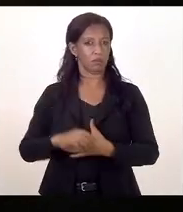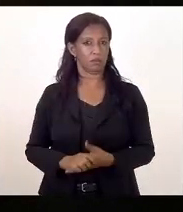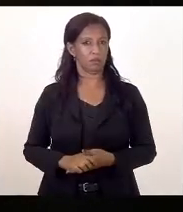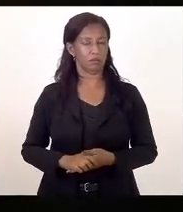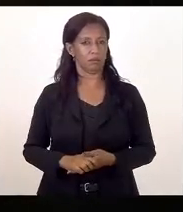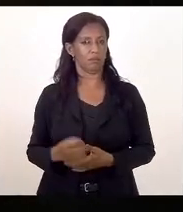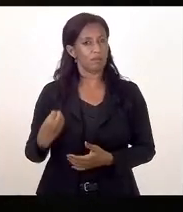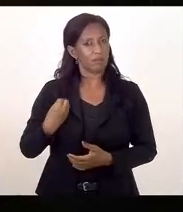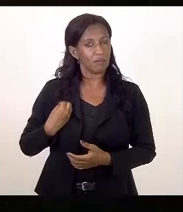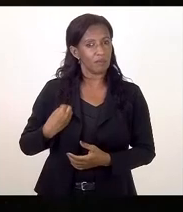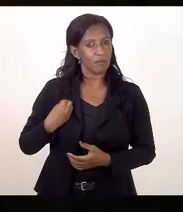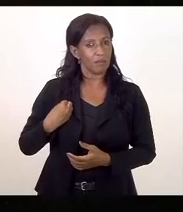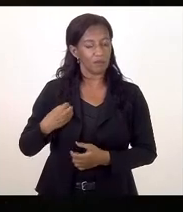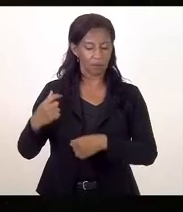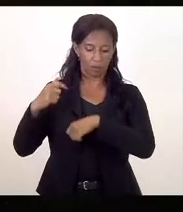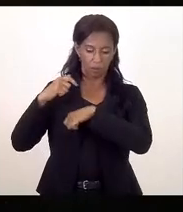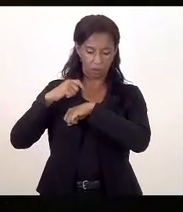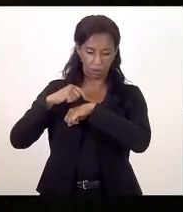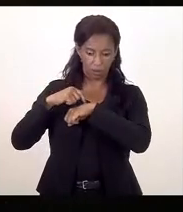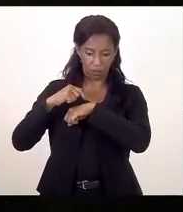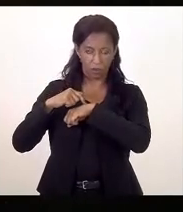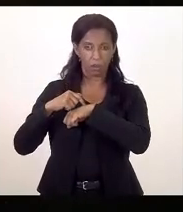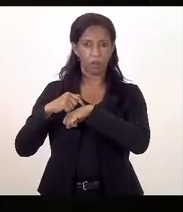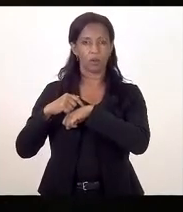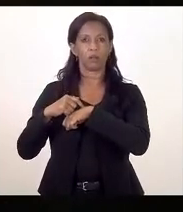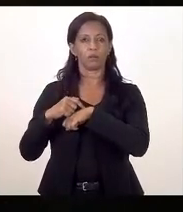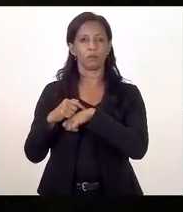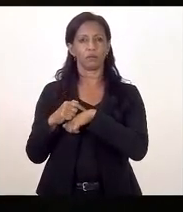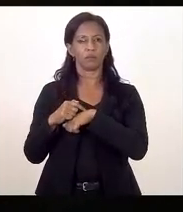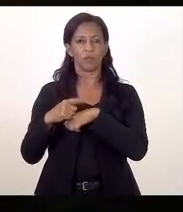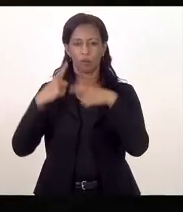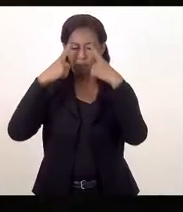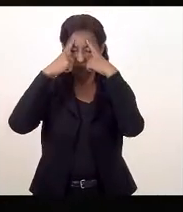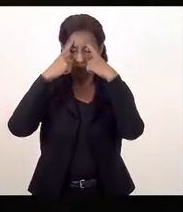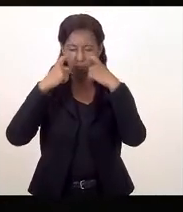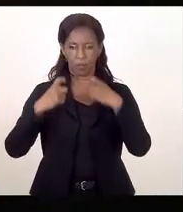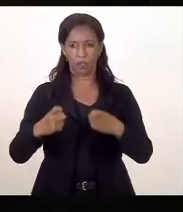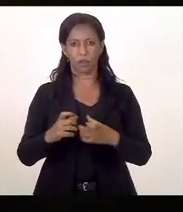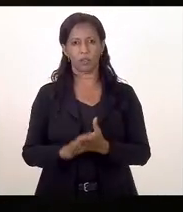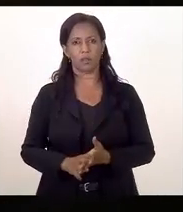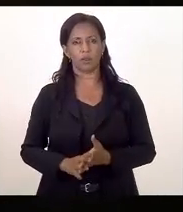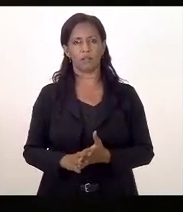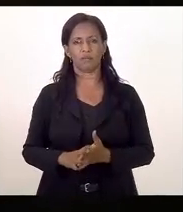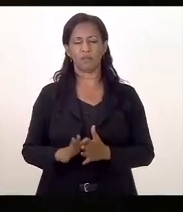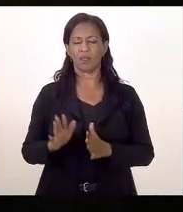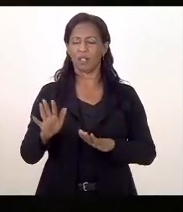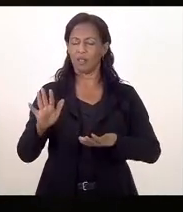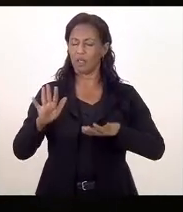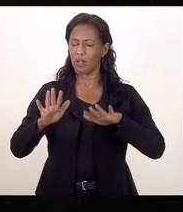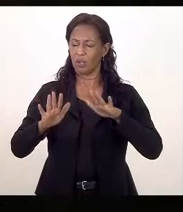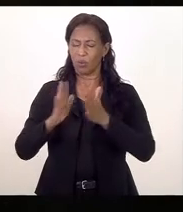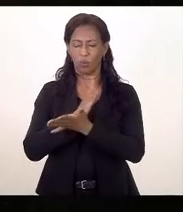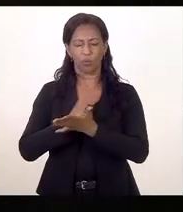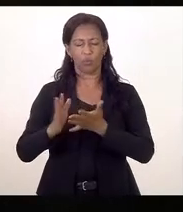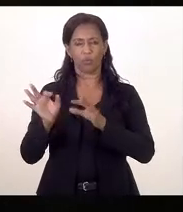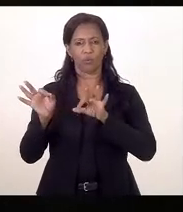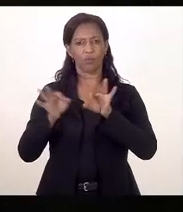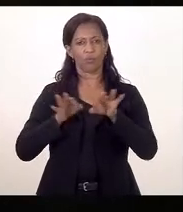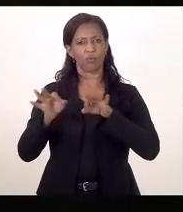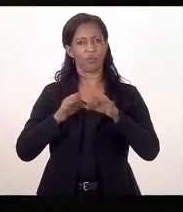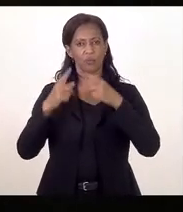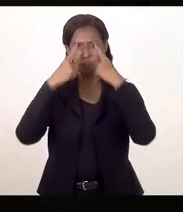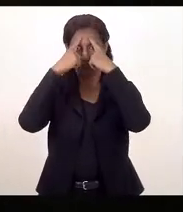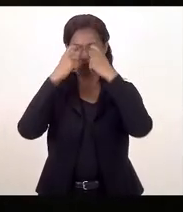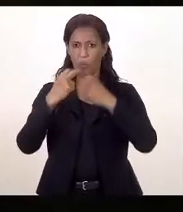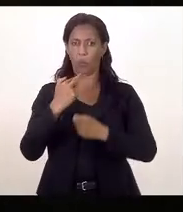está vivendo um momento de extrema violência e qualquer forma de violência ela não pode ser